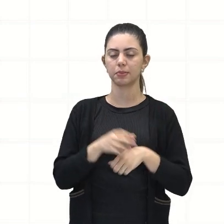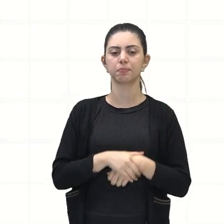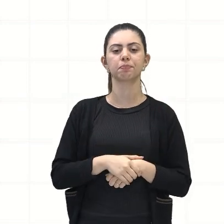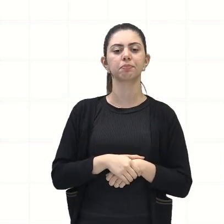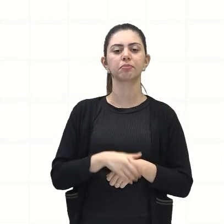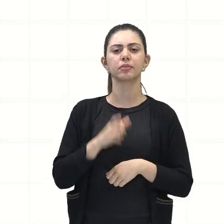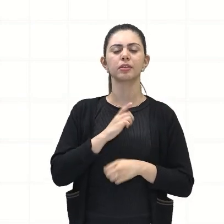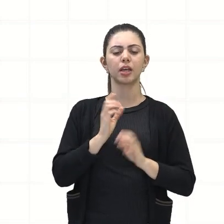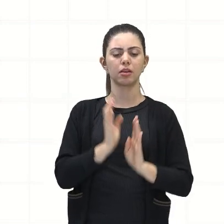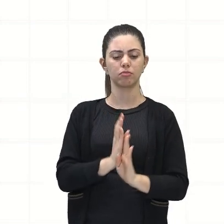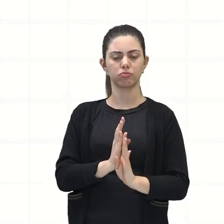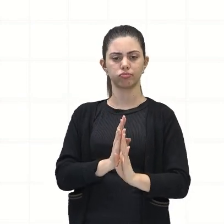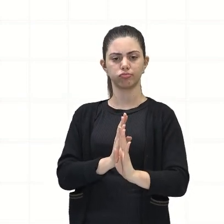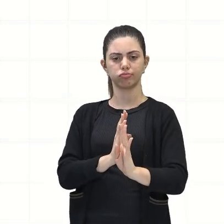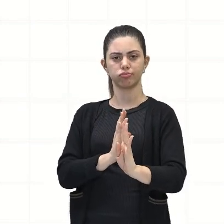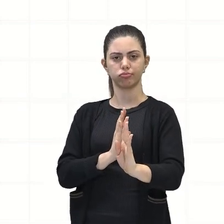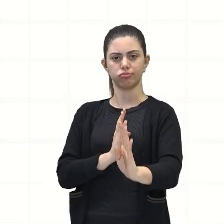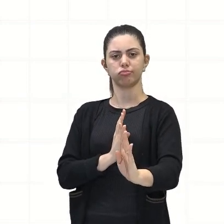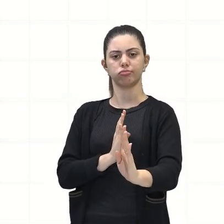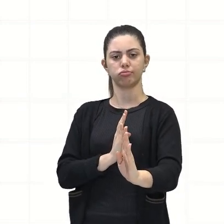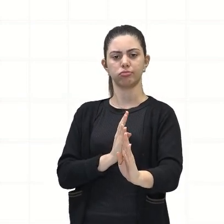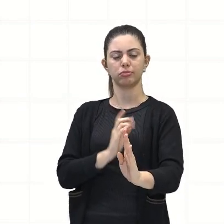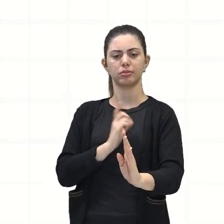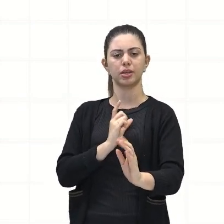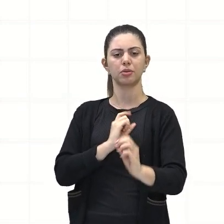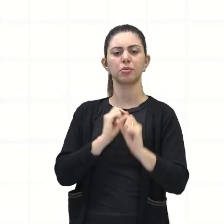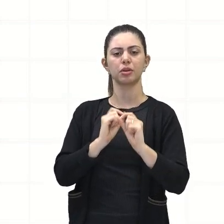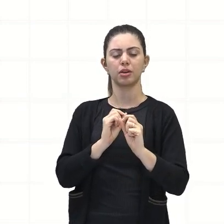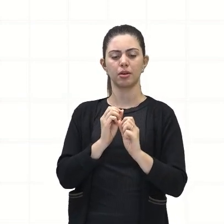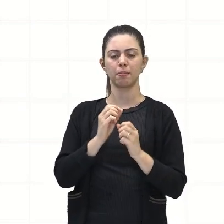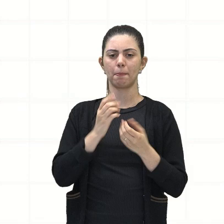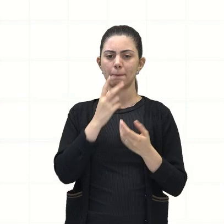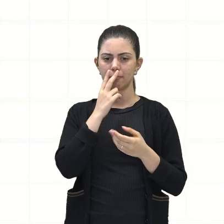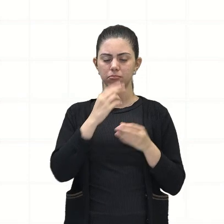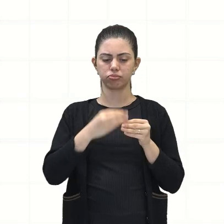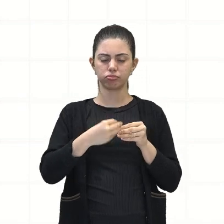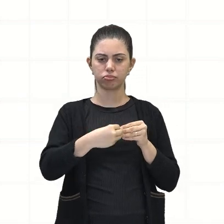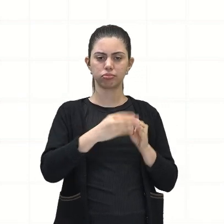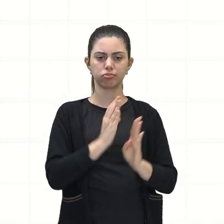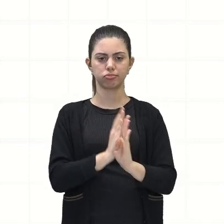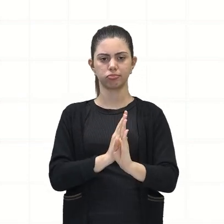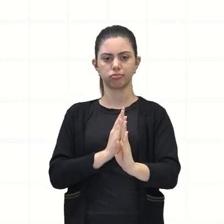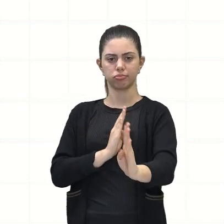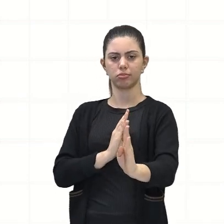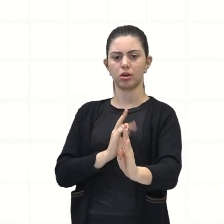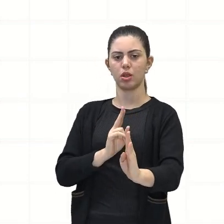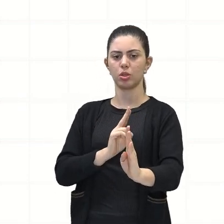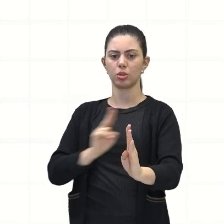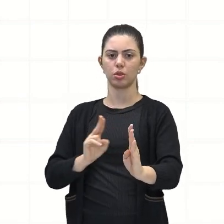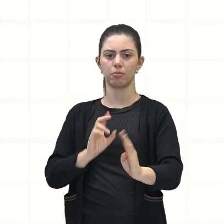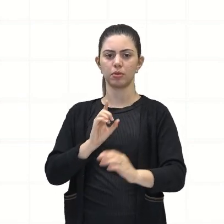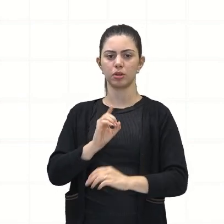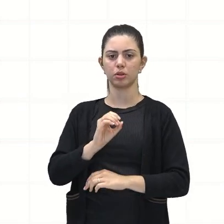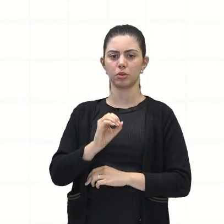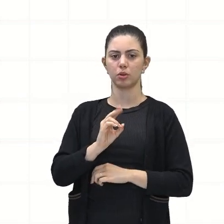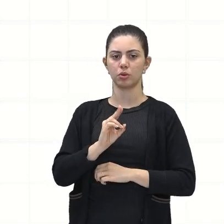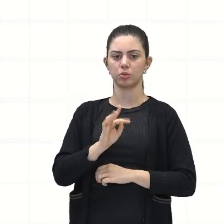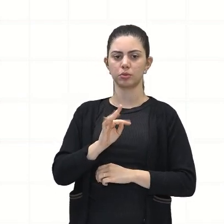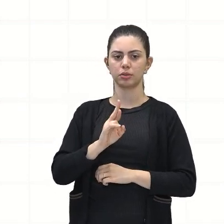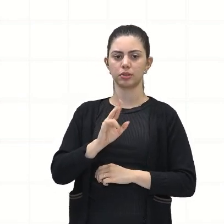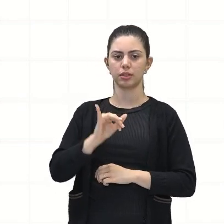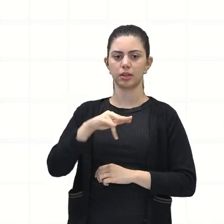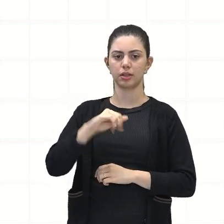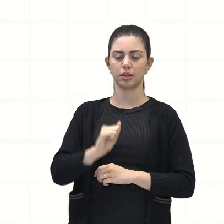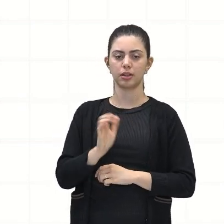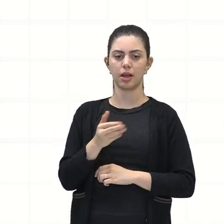uma cerca, na qual está escrito, né, Doutrina Monroe.